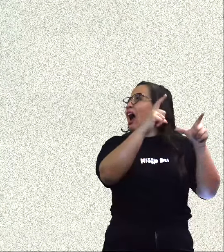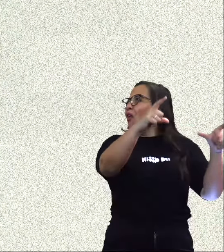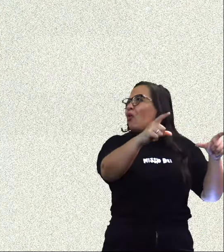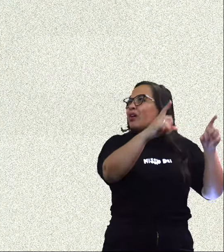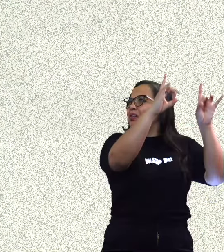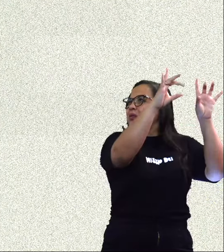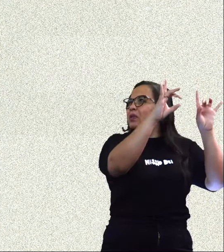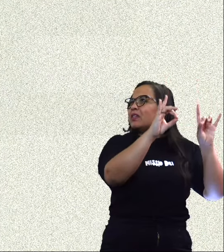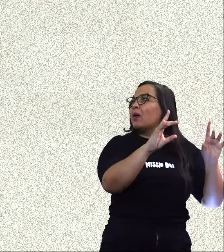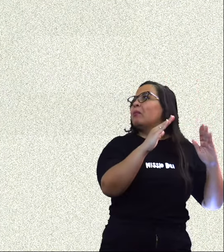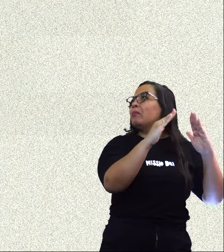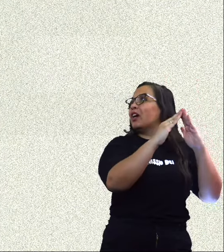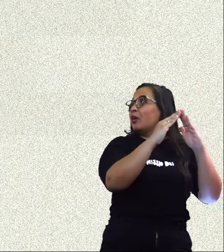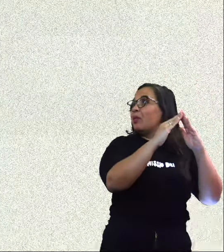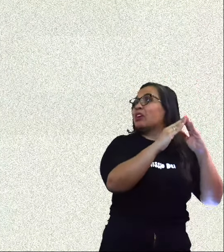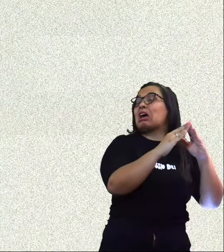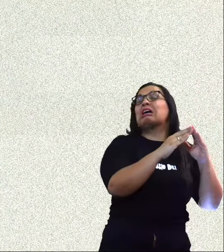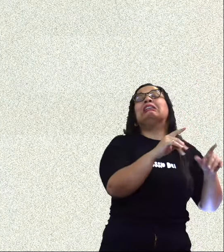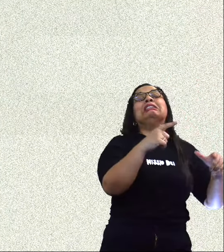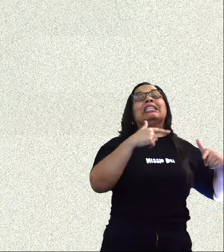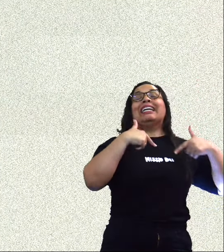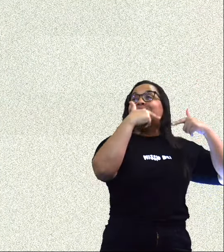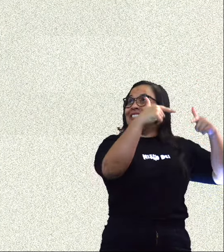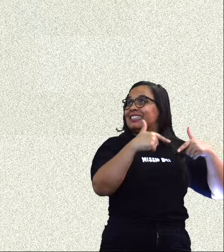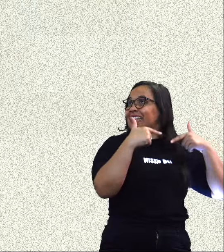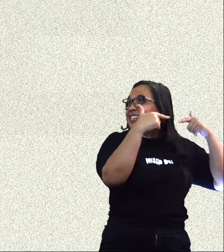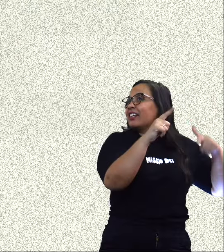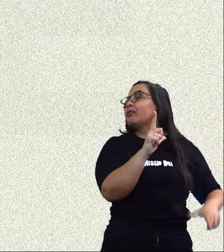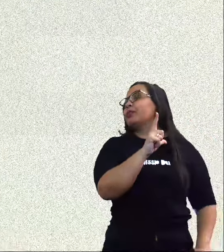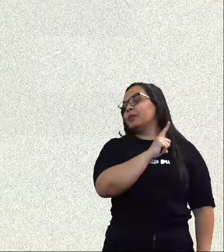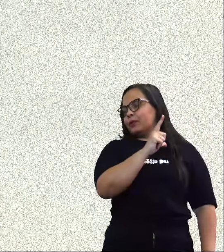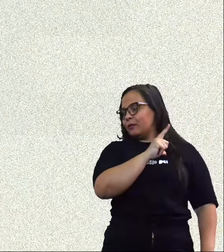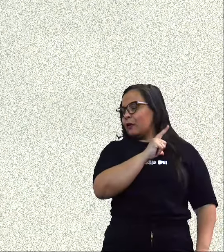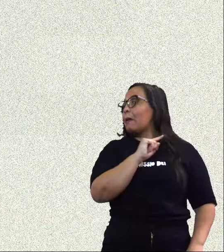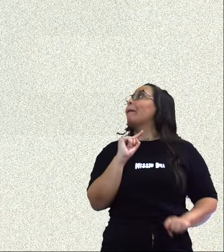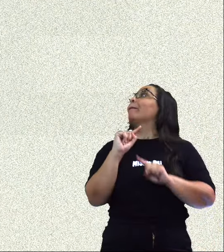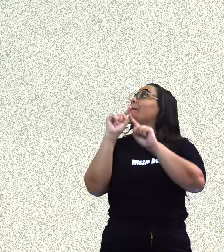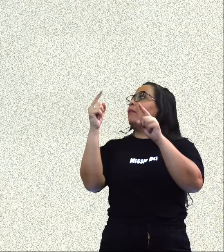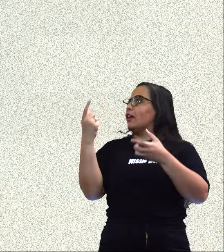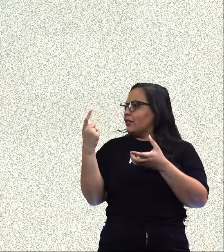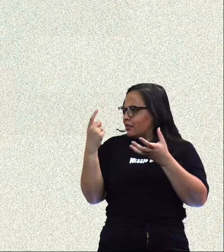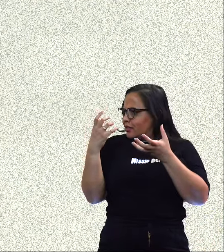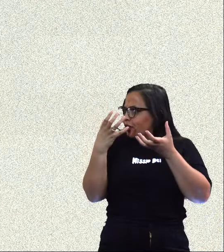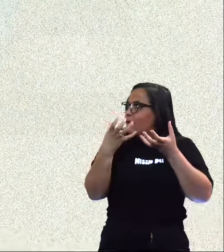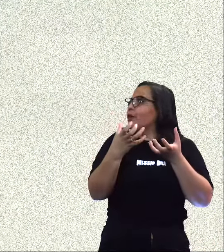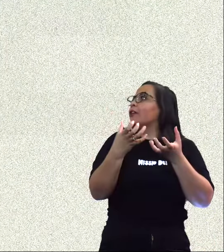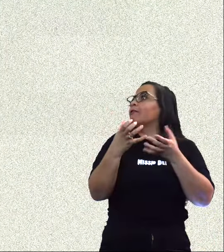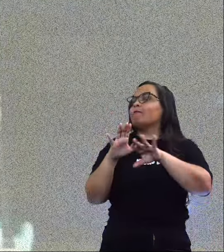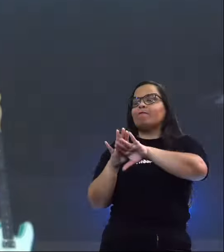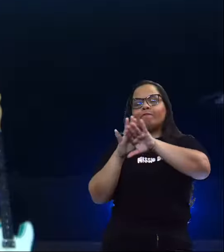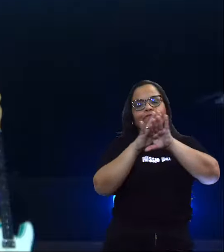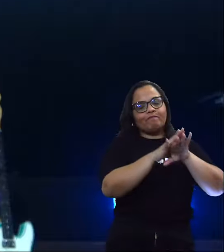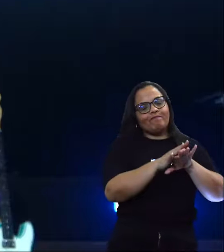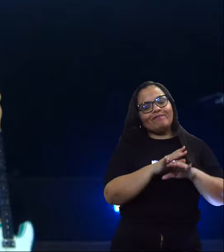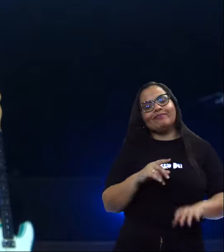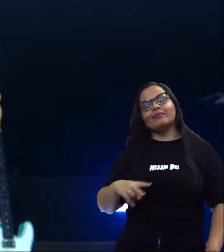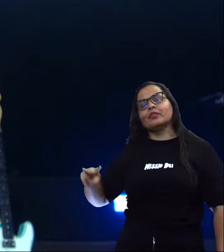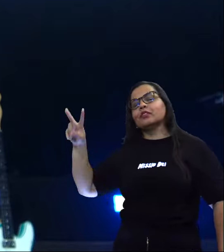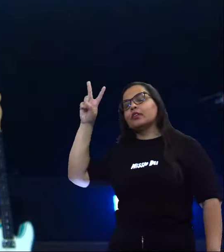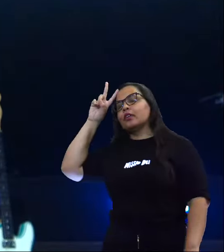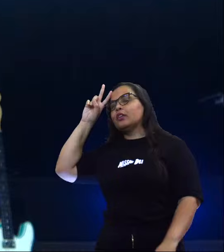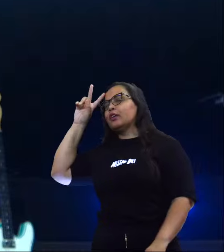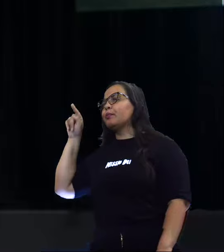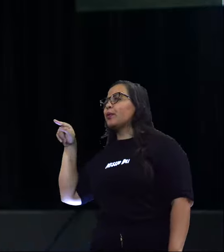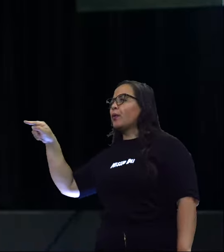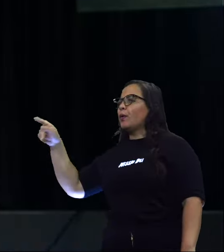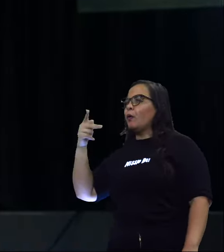praticamente dele aí também já, mas eu vejo Pedro como um Caleb dos nossos dias. Alguém que não está simplesmente acomodado,